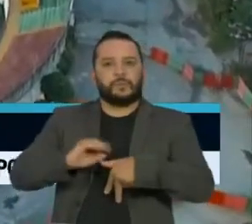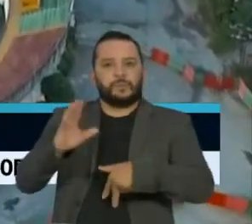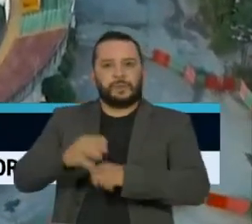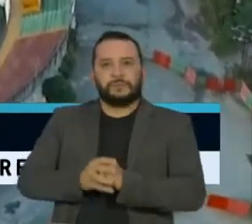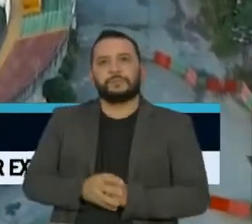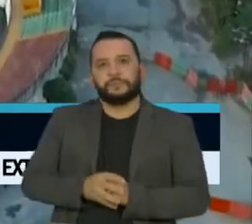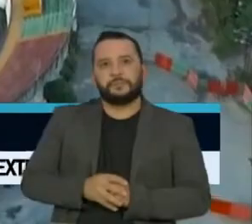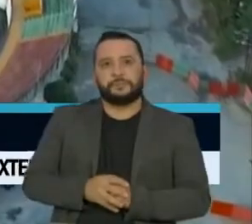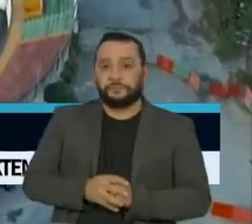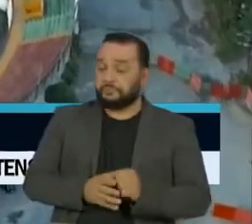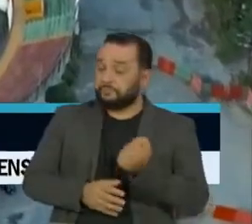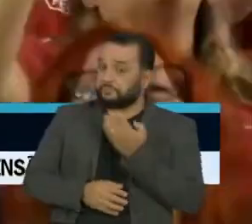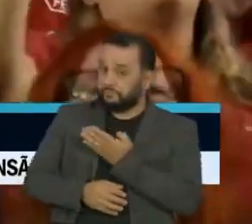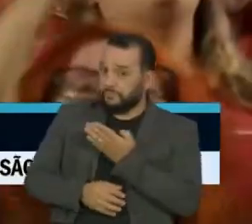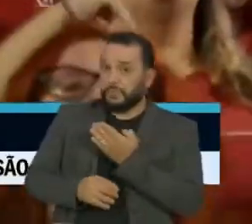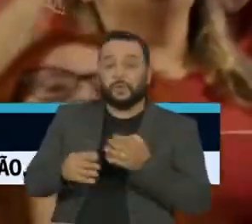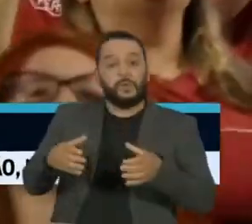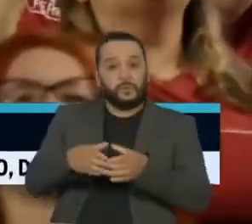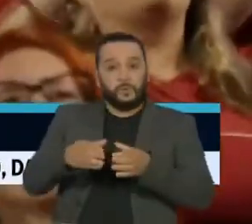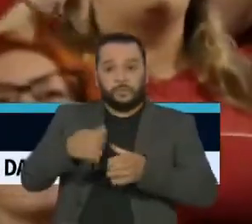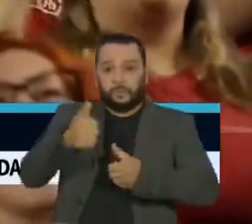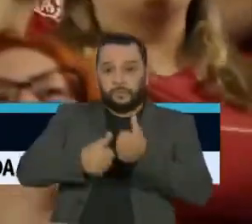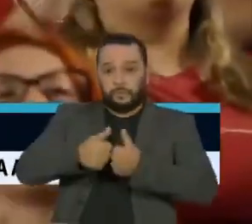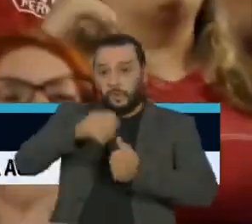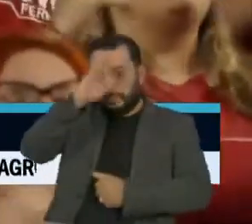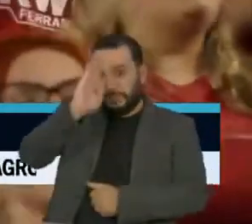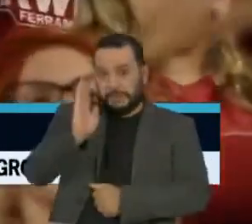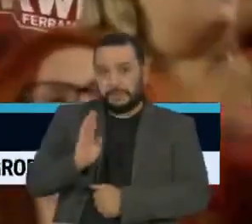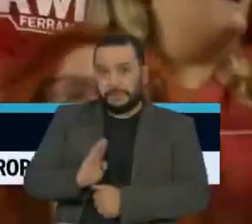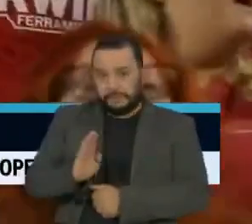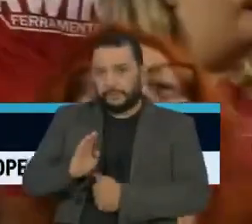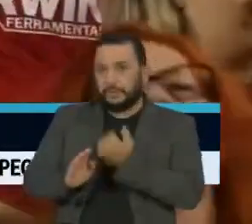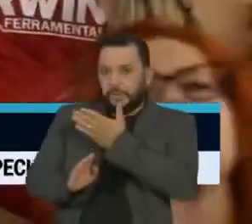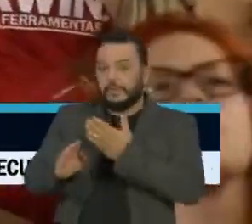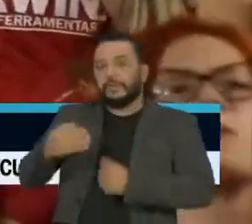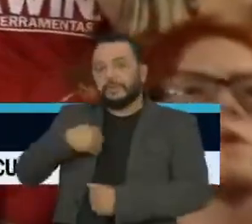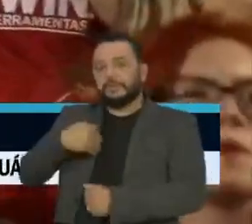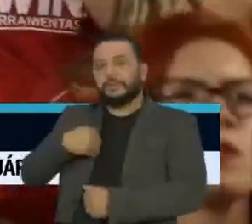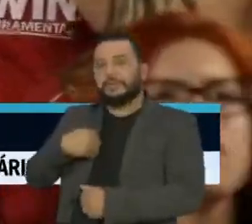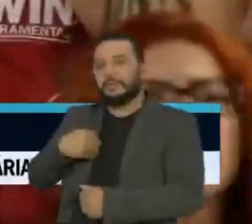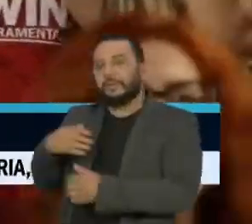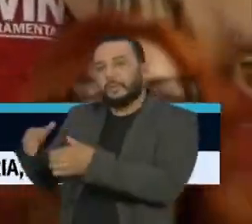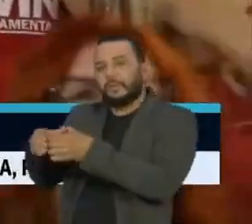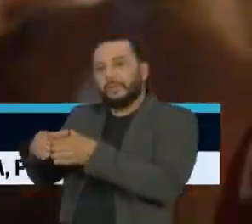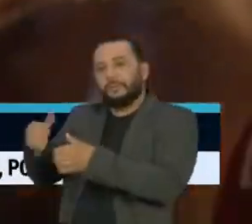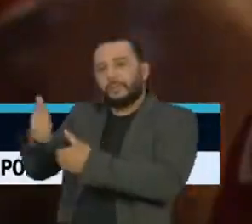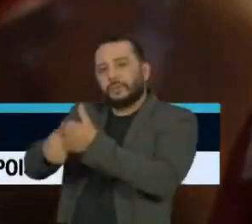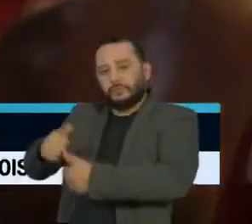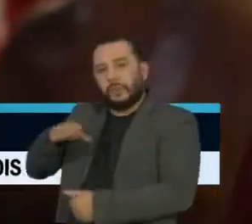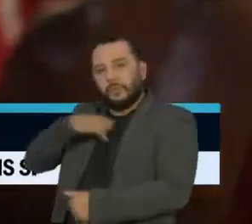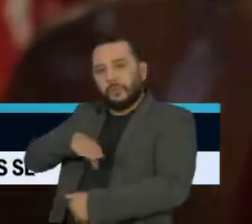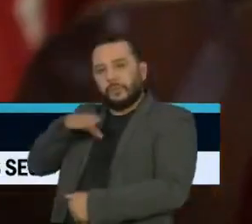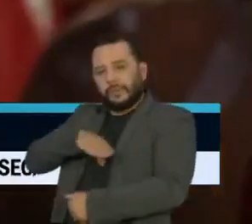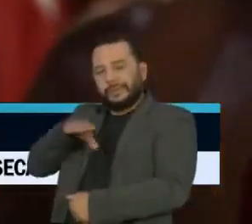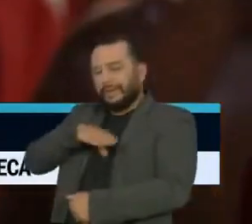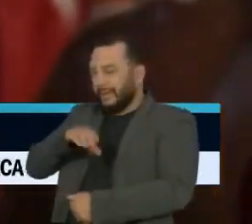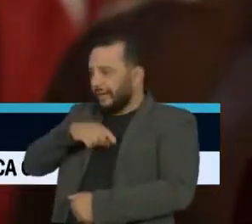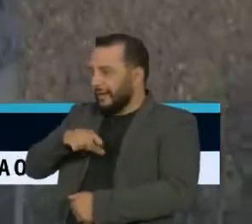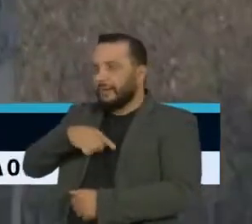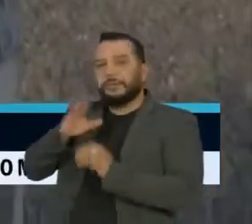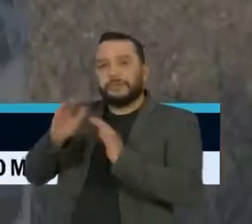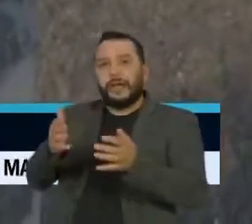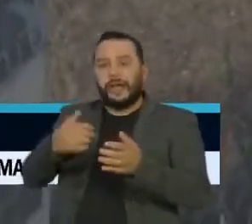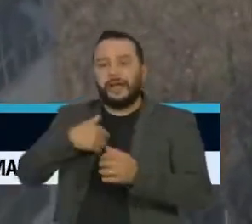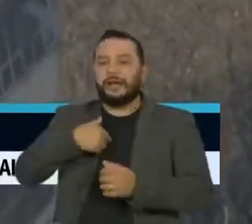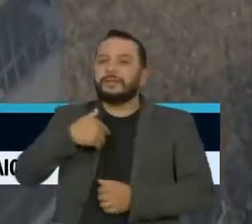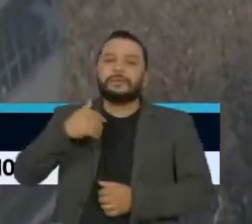Não foi longe da elite do futebol brasileiro que o torcedor da Lusa sonhou passar o centenário do clube. O Tempo não tem